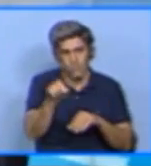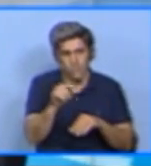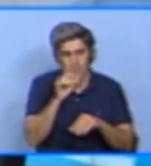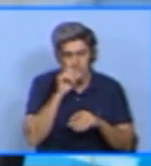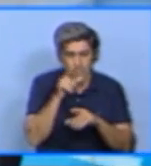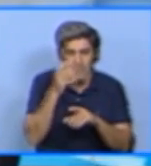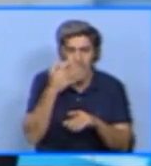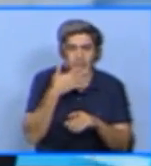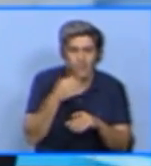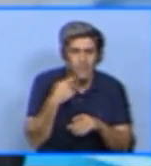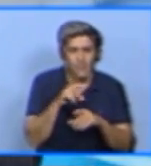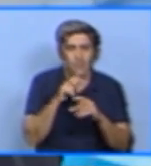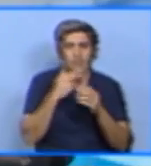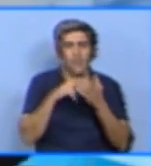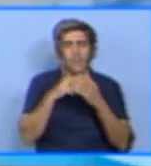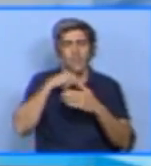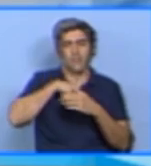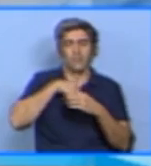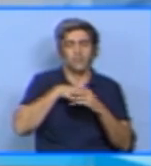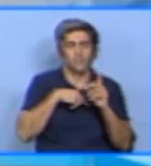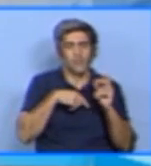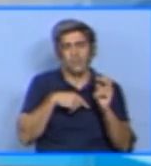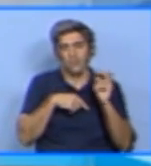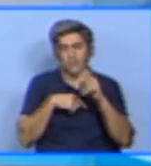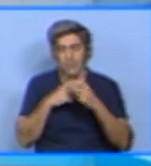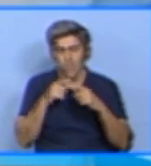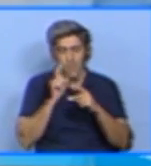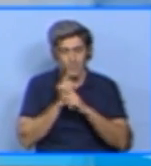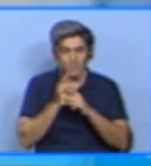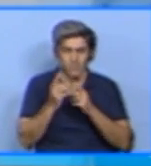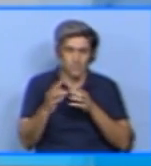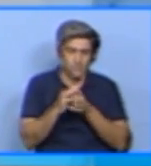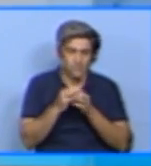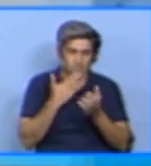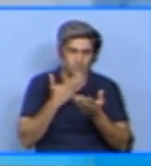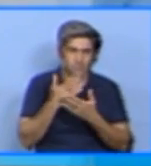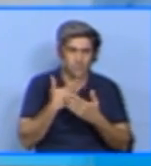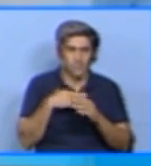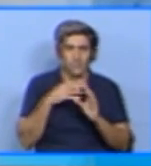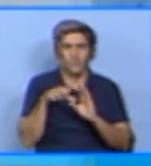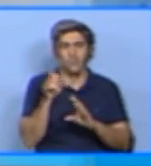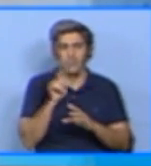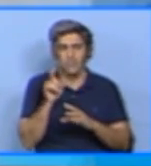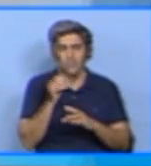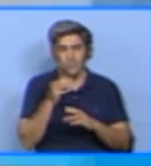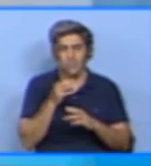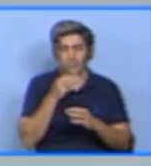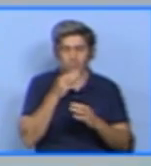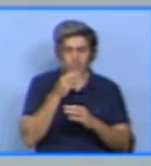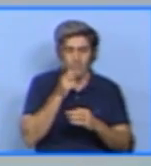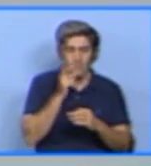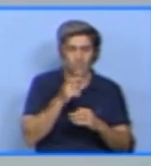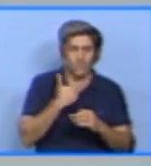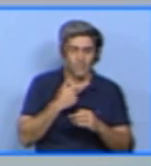está convencida que tem lá uma realidade, eu tenho que entrar nessa linguagem. Mas não tirei nada de lá dentro. Mas cá está sempre, quando eu digo a